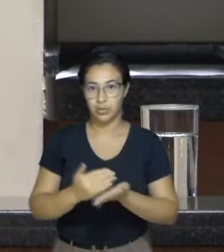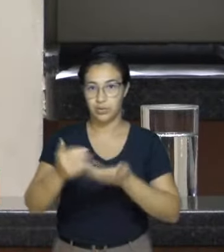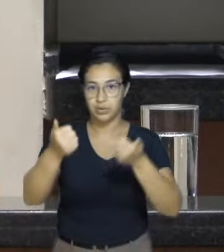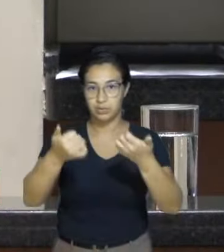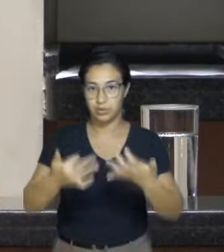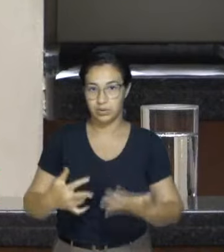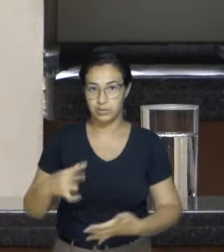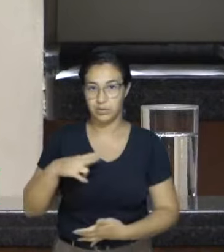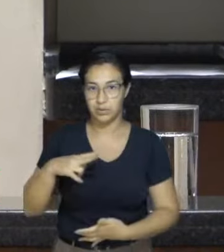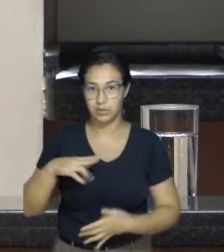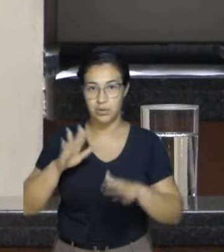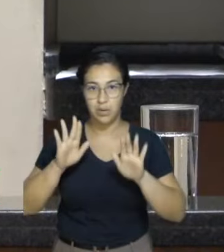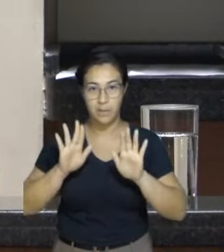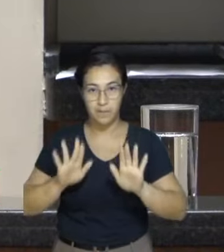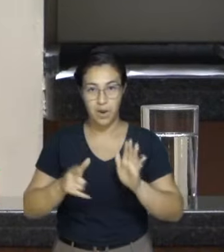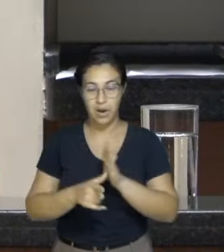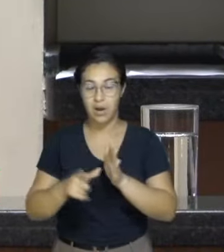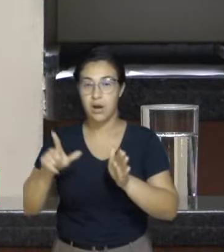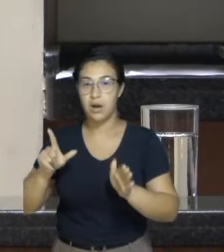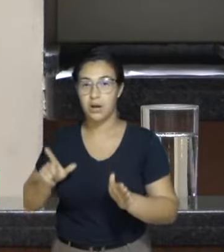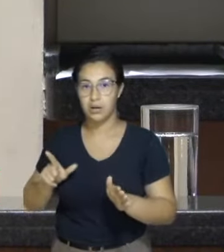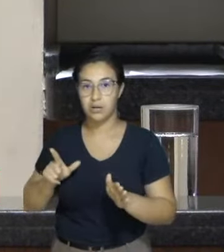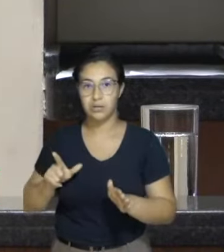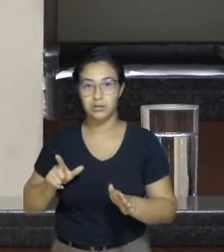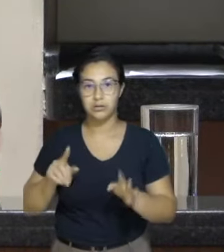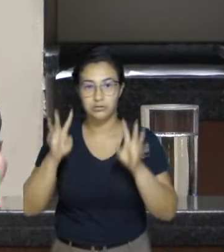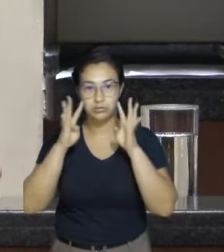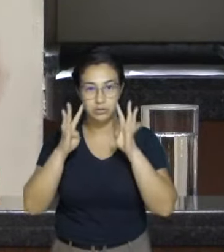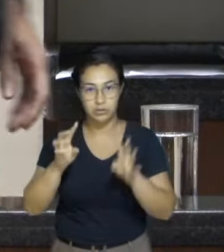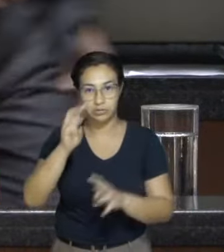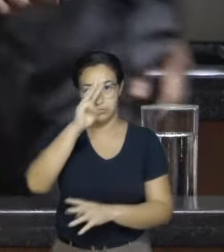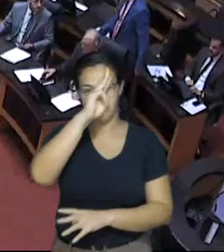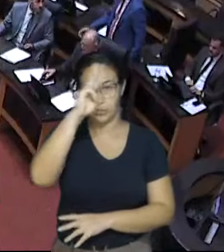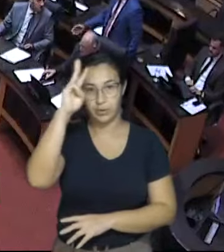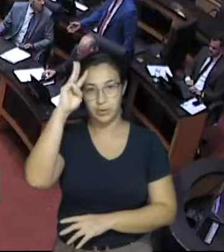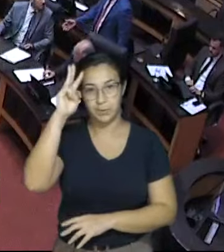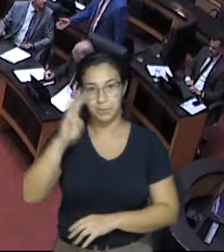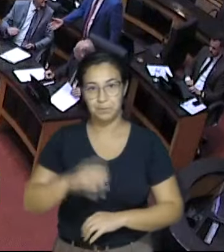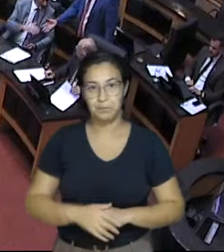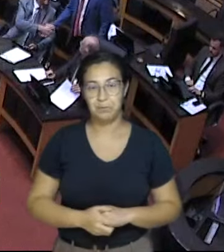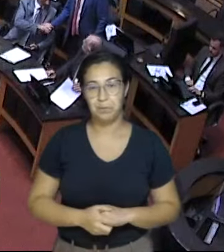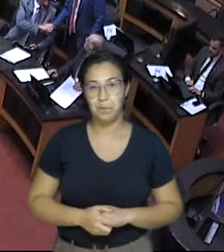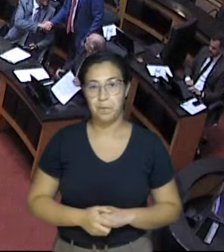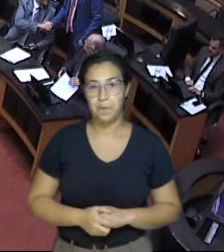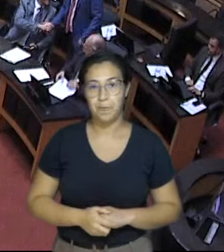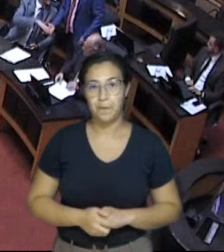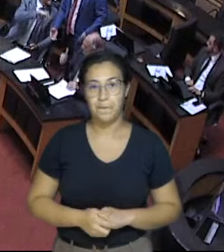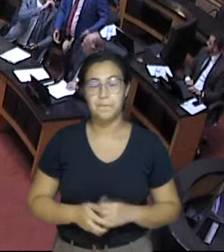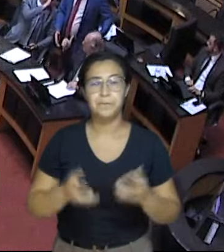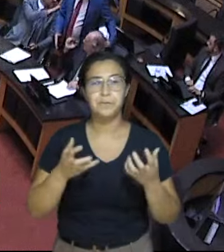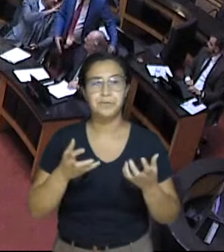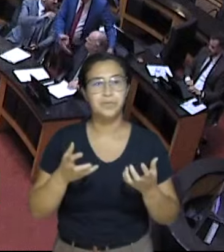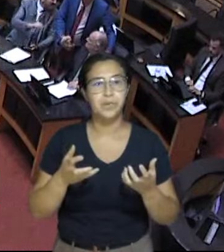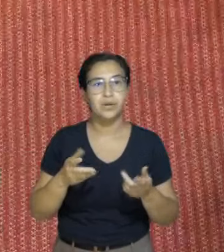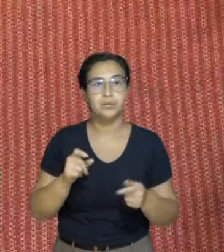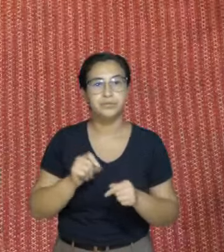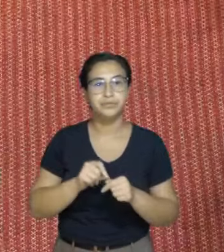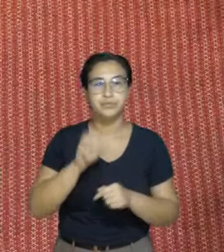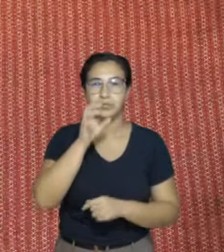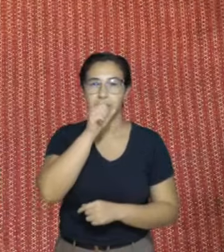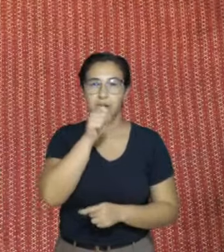pela ordem ouço o deputado Vonney Weber. Gostaria só de fazer aqui um breve